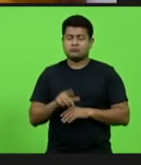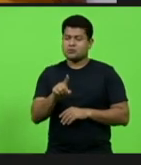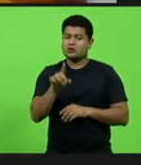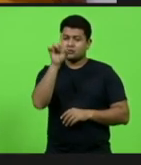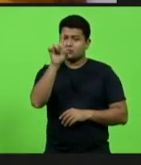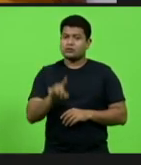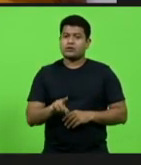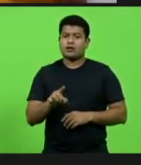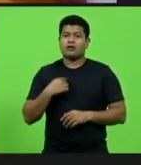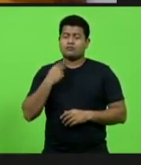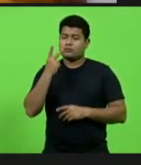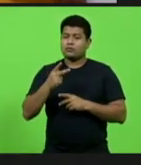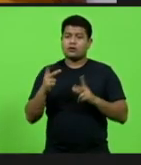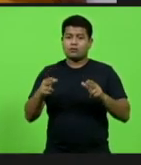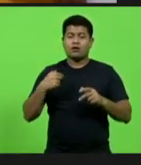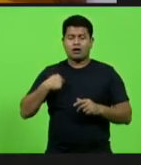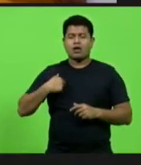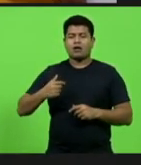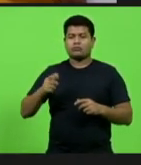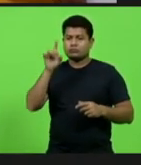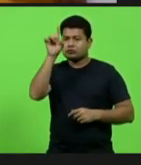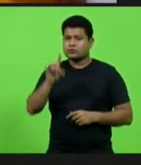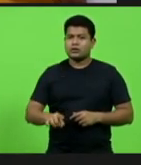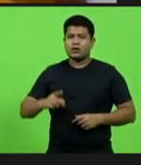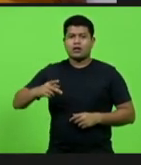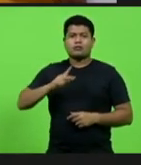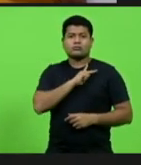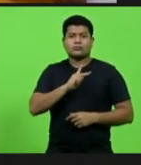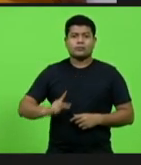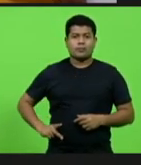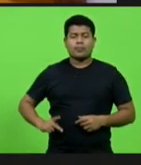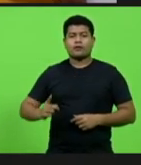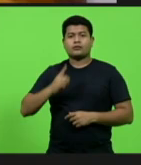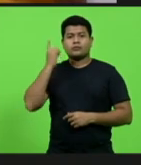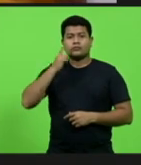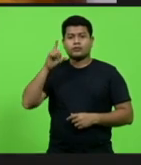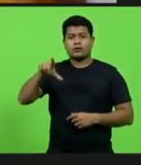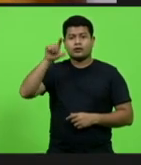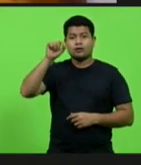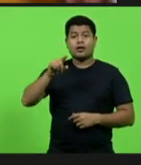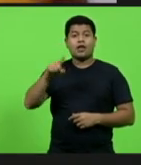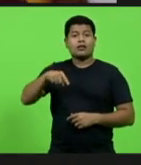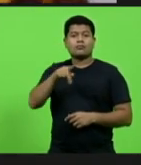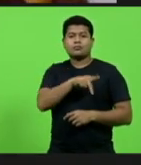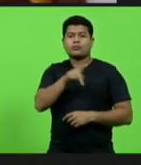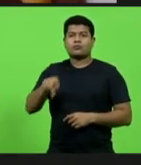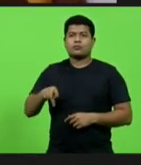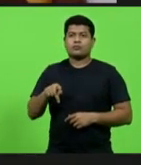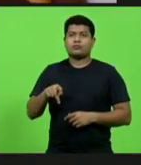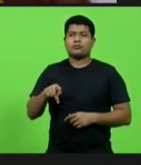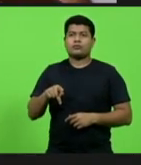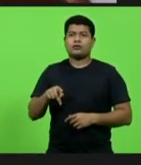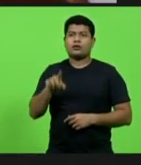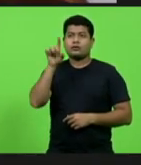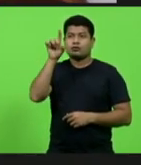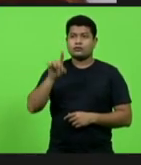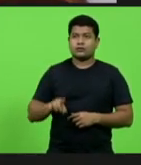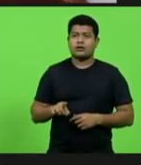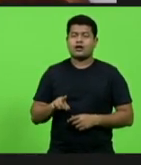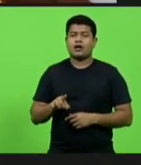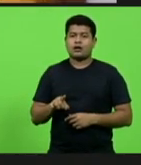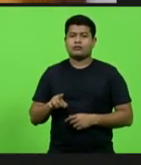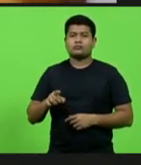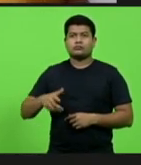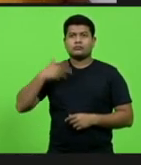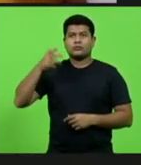tenho o direito de me manifestar como presidente, como deputada eleita e professora, né? Direito de fala também cabe a mim. Só me falta eu